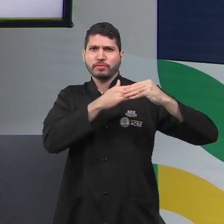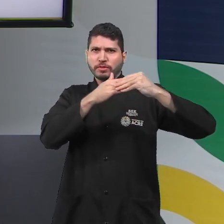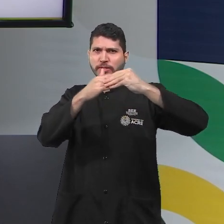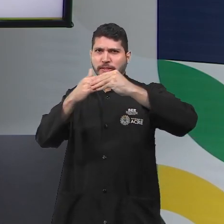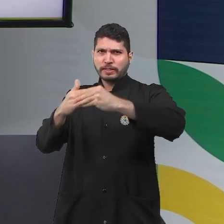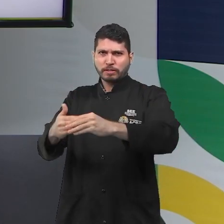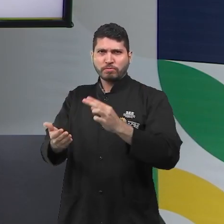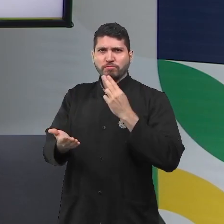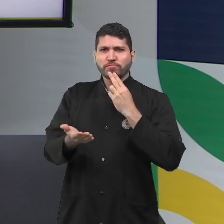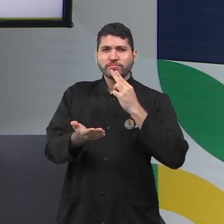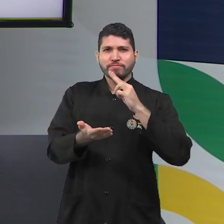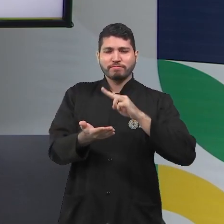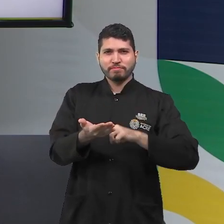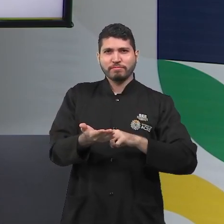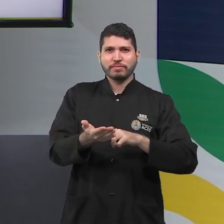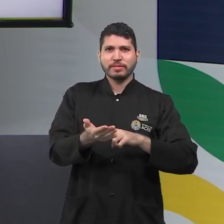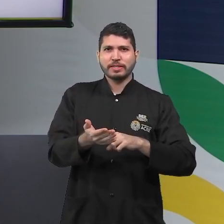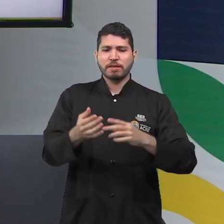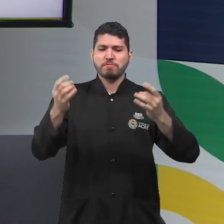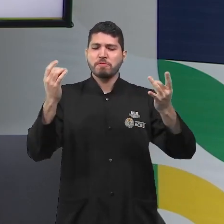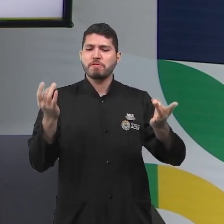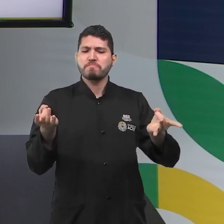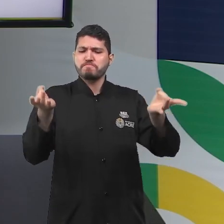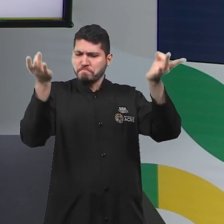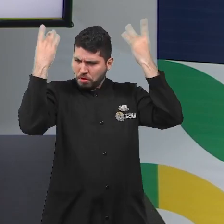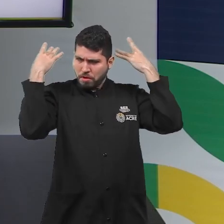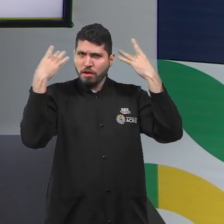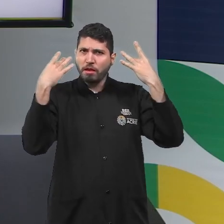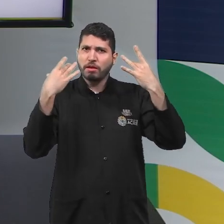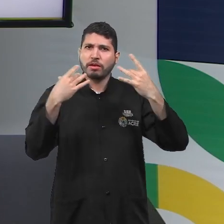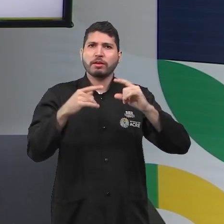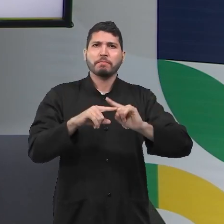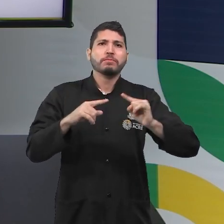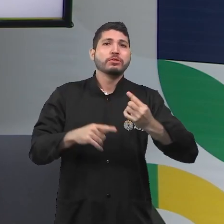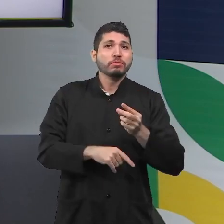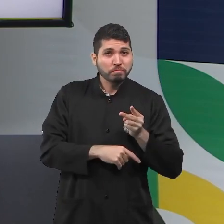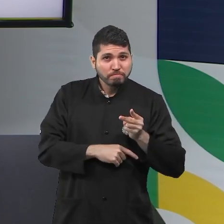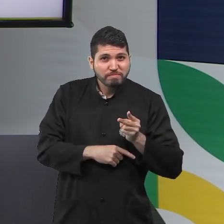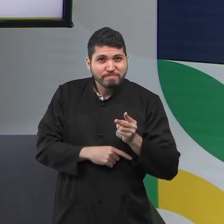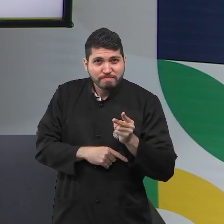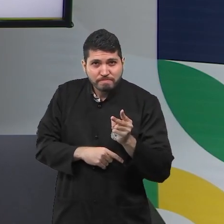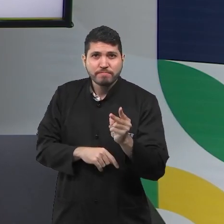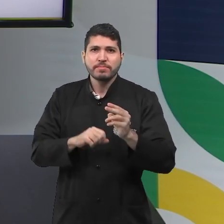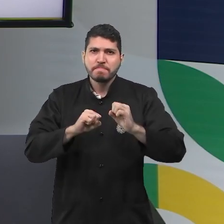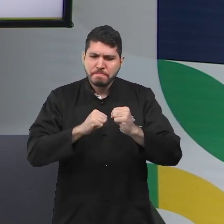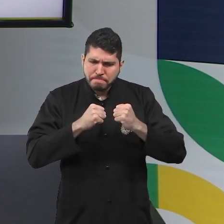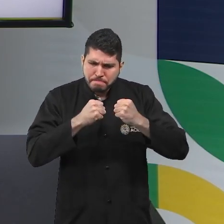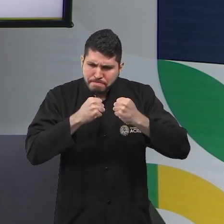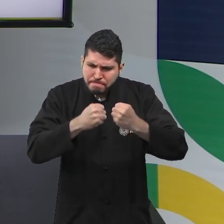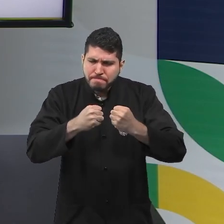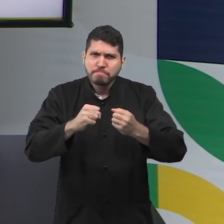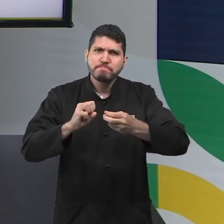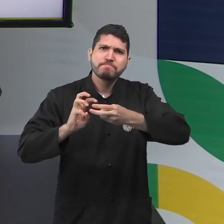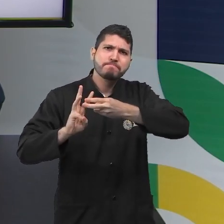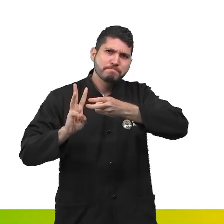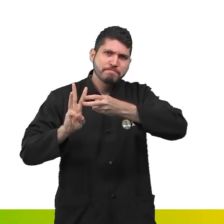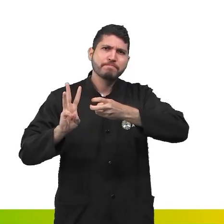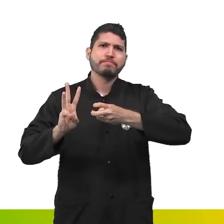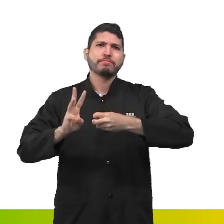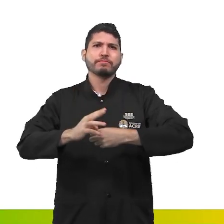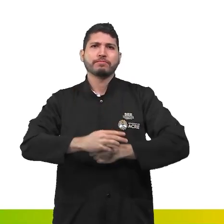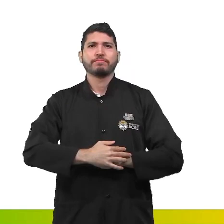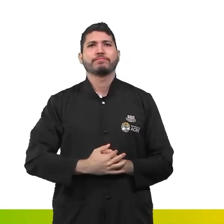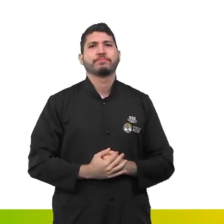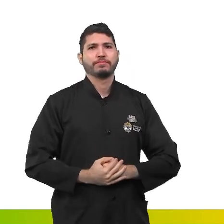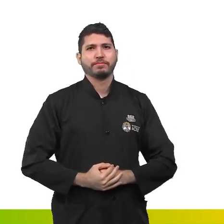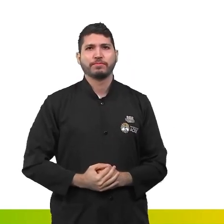que ele era um ignorante. Mas ele continuou na defesa dos povos locais. Bom,